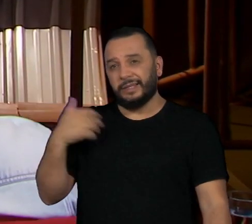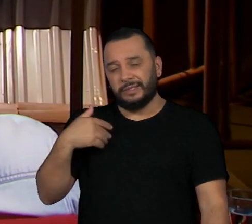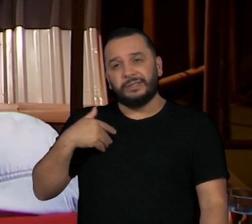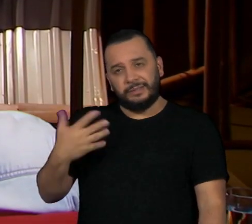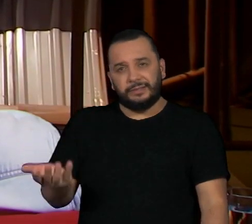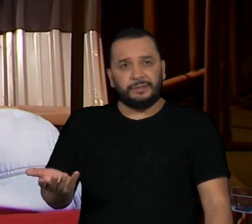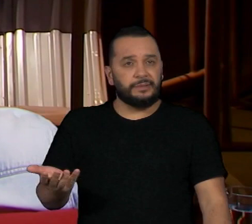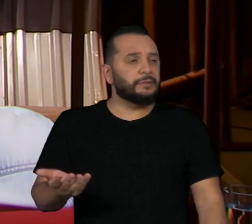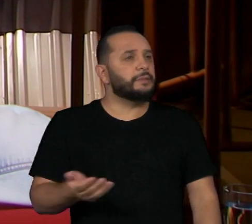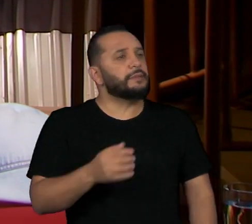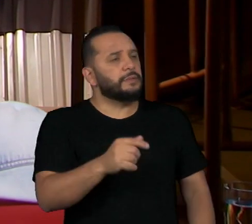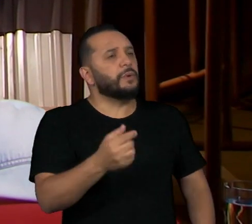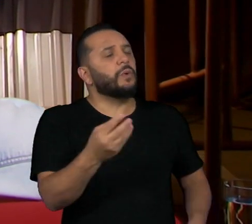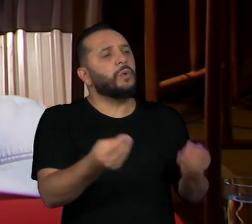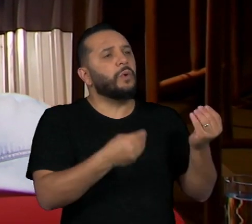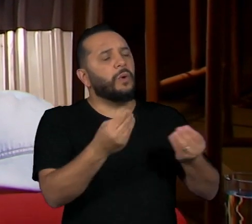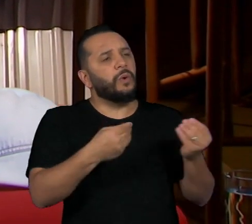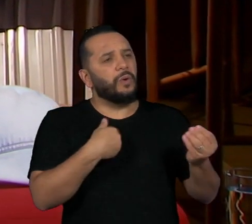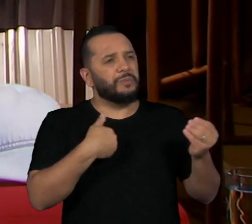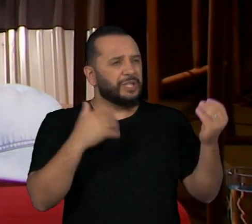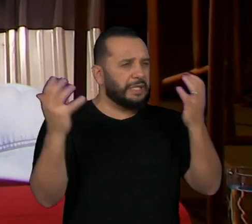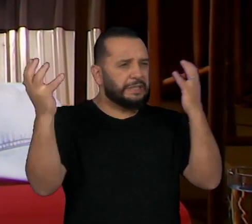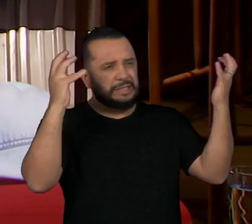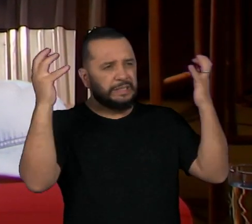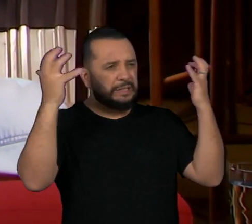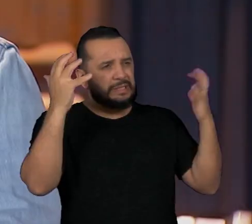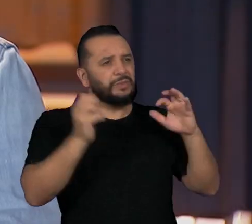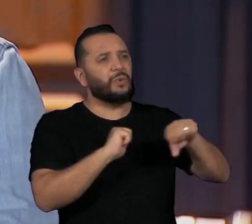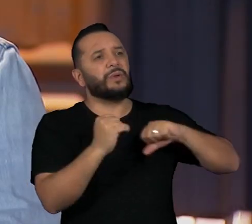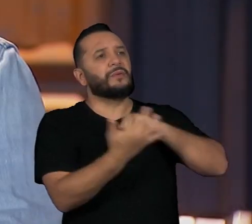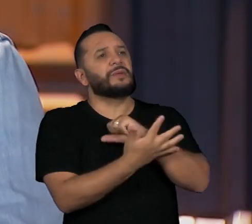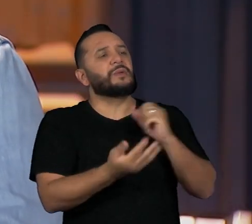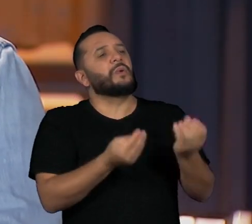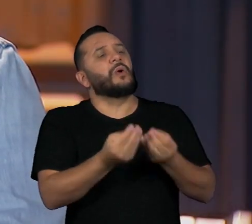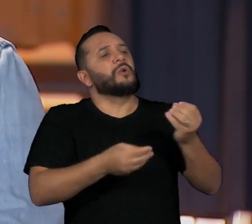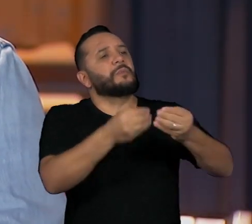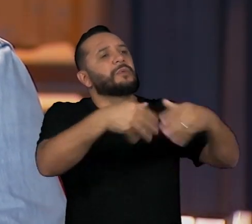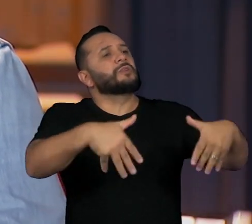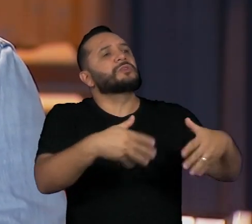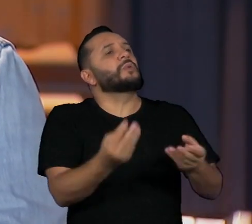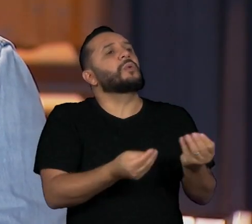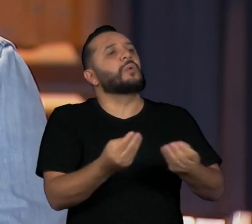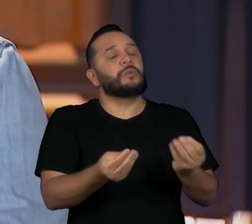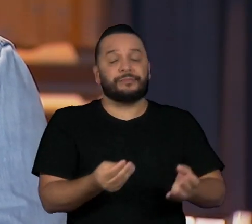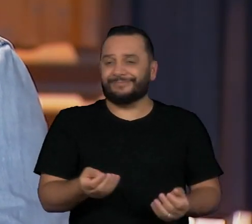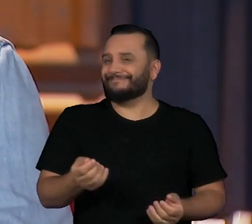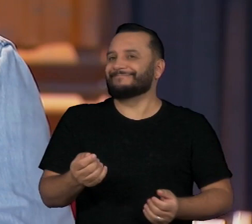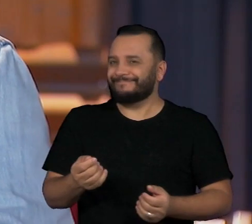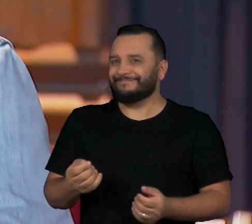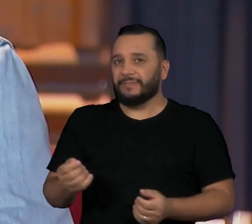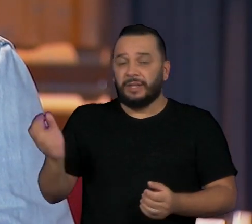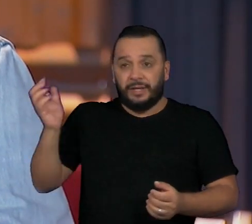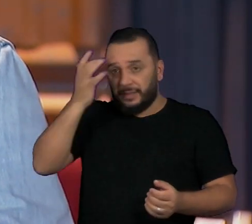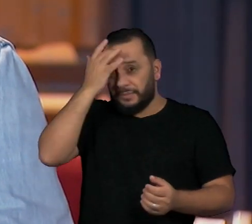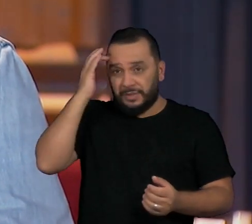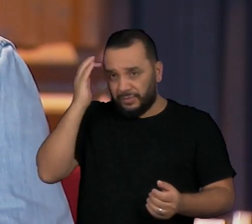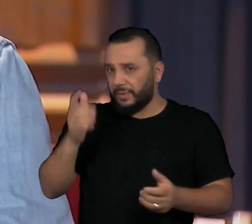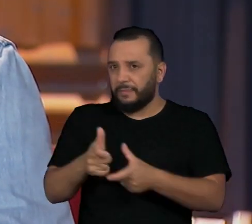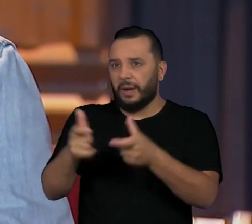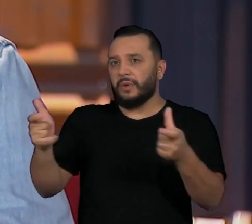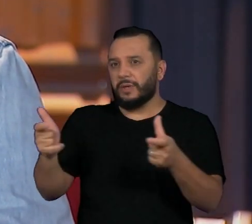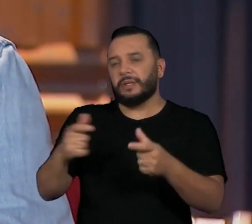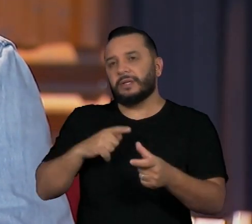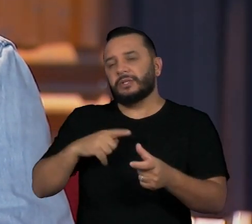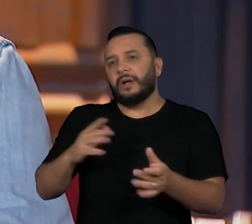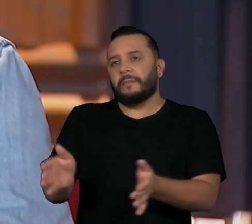ter uma ideia do impacto desse pesadelo? Sim, gigantesco, gigantesco. A maior parte das pessoas empobreceu durante a pandemia,